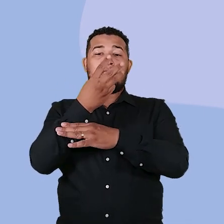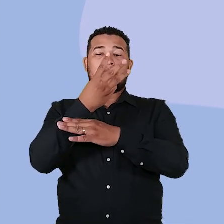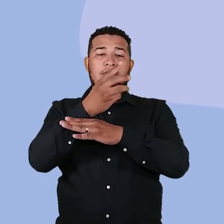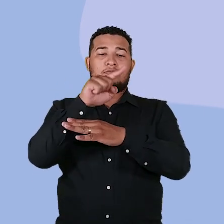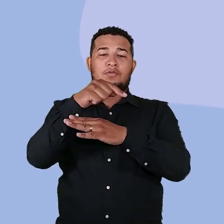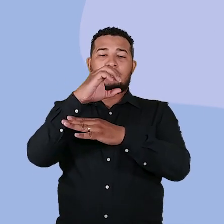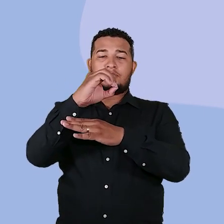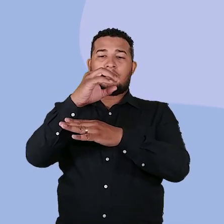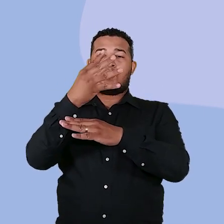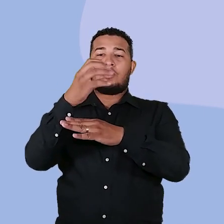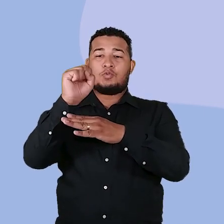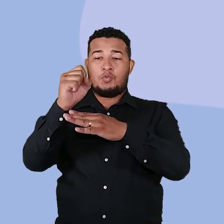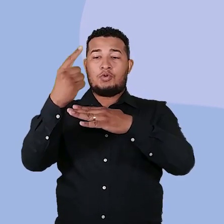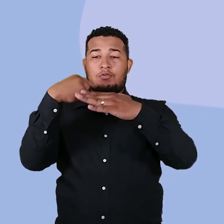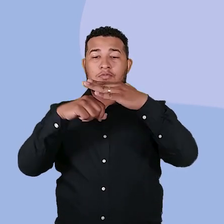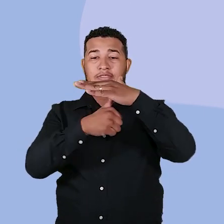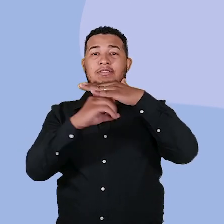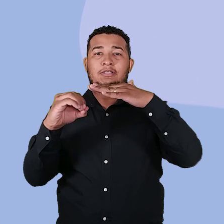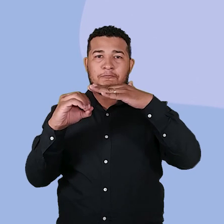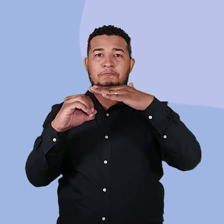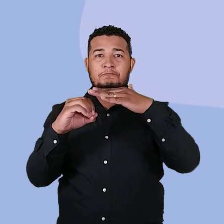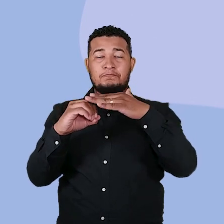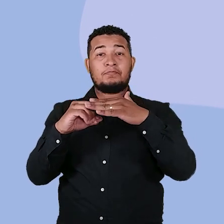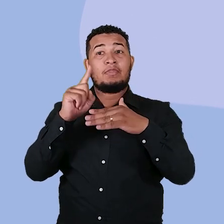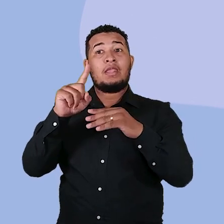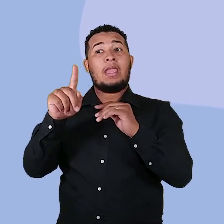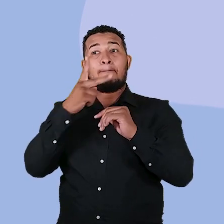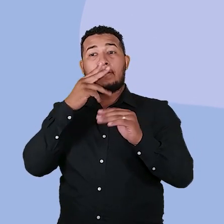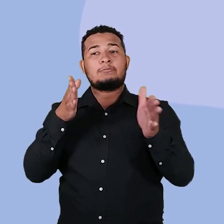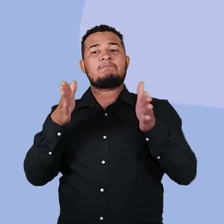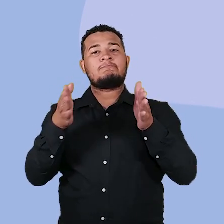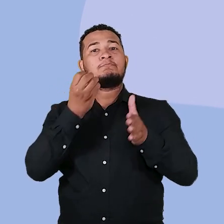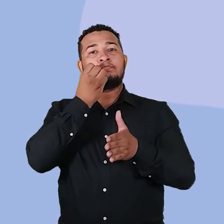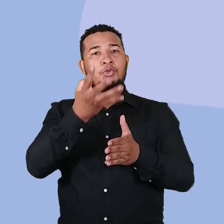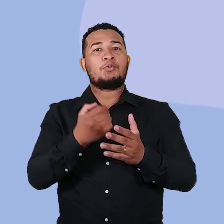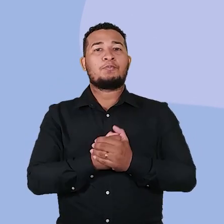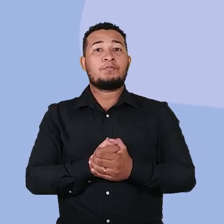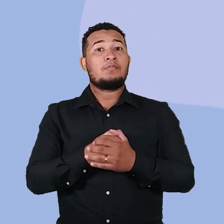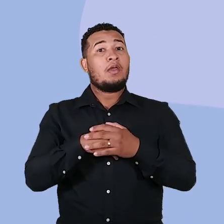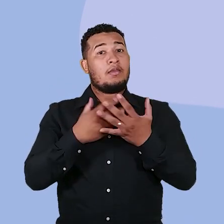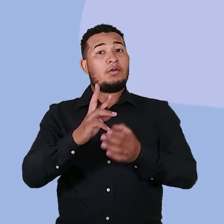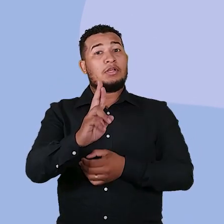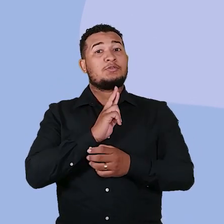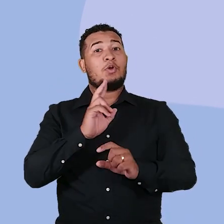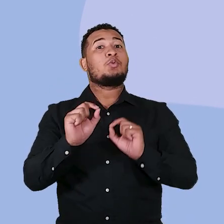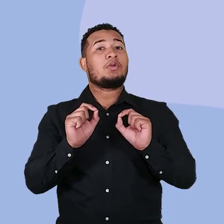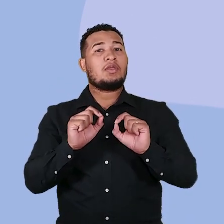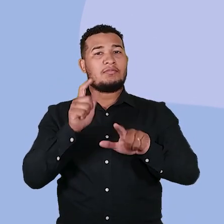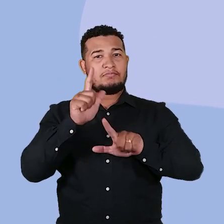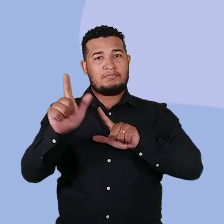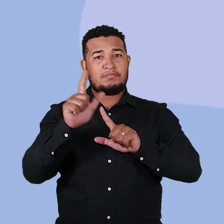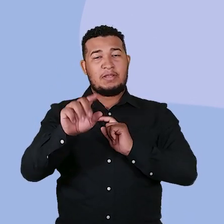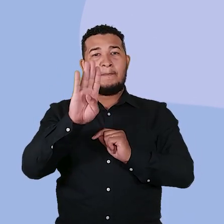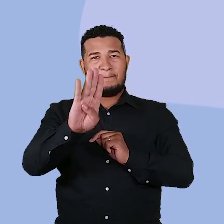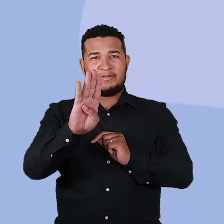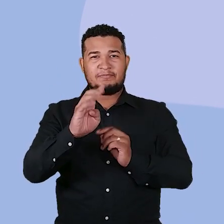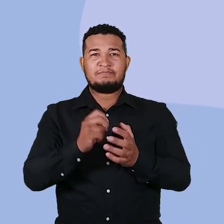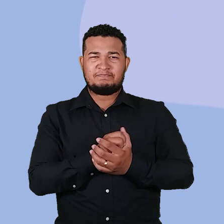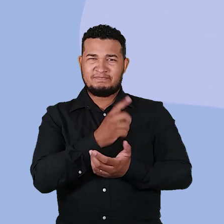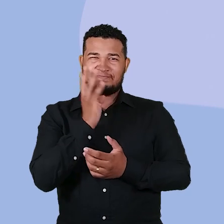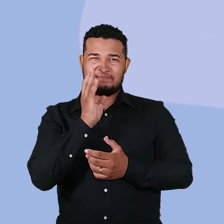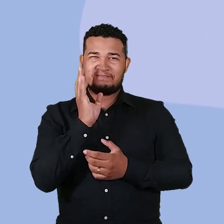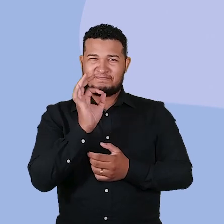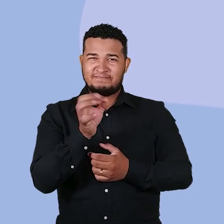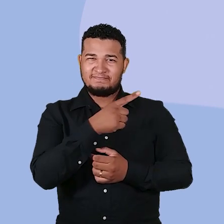sobre sem pronto esse é o intervalo considerado bom então a resposta é letra